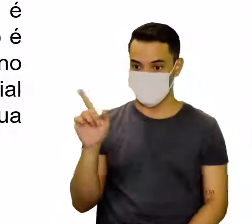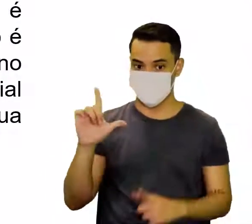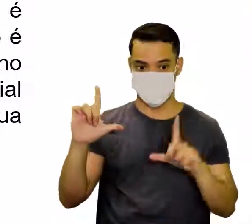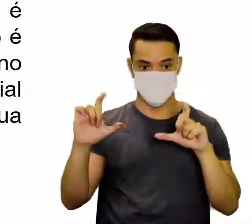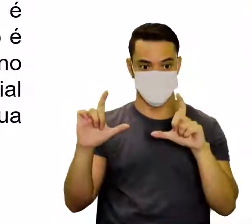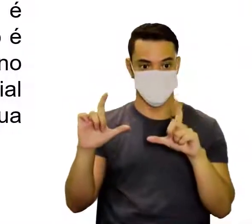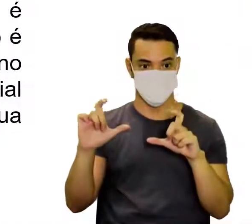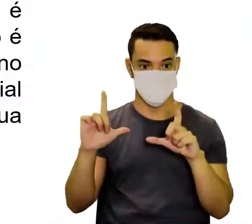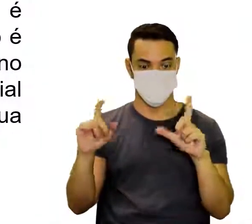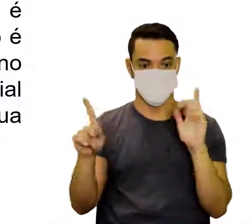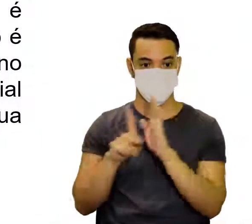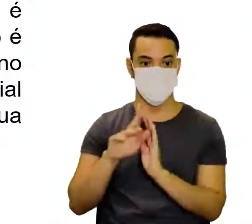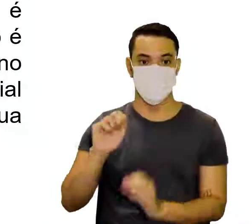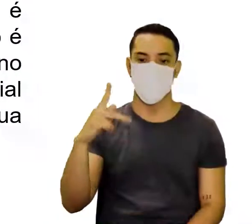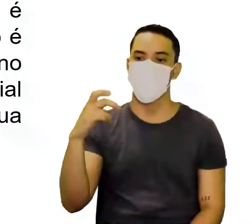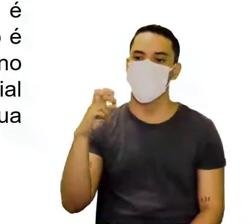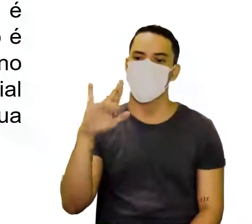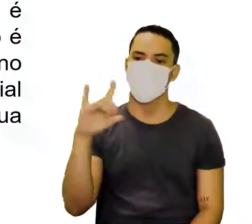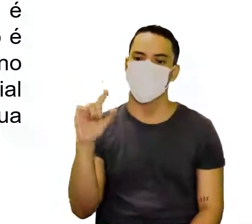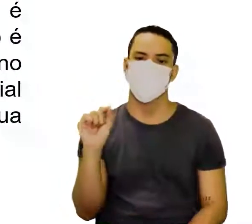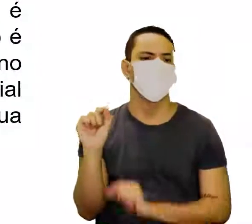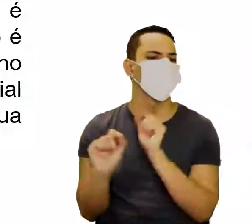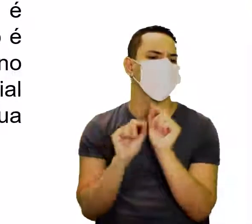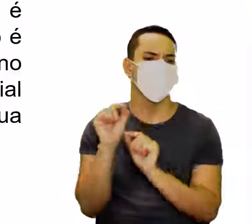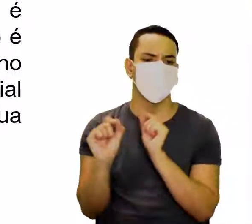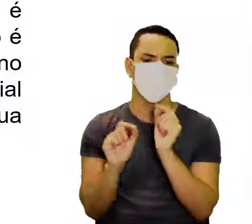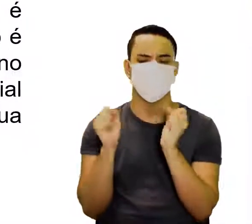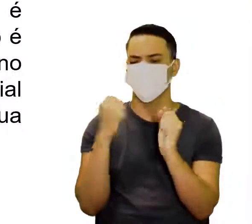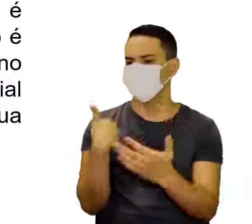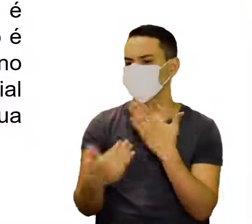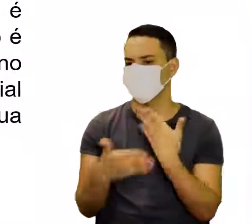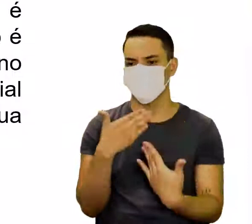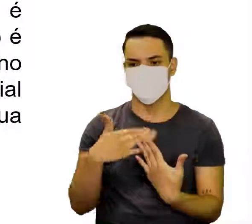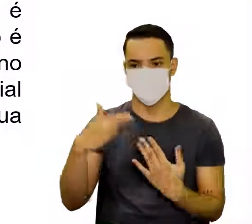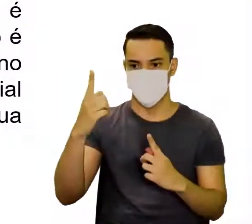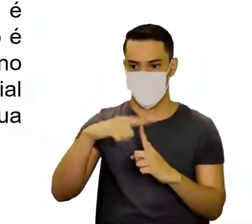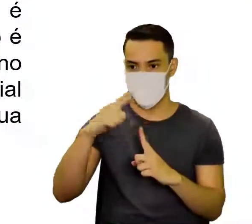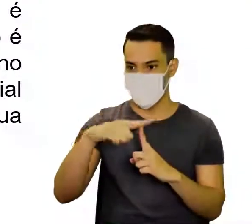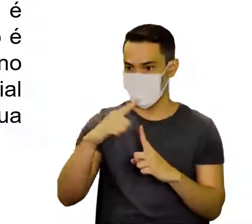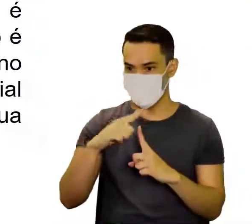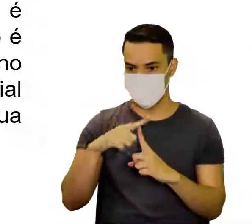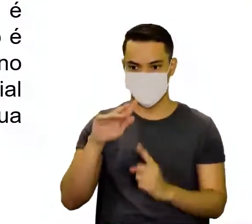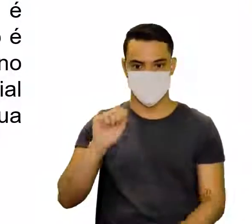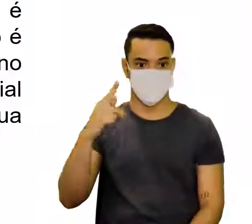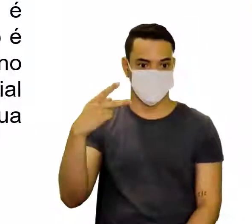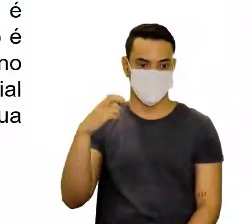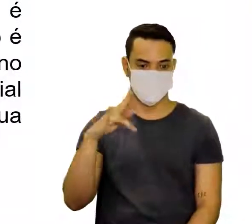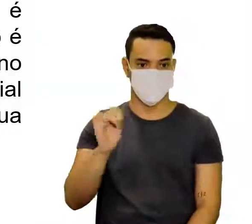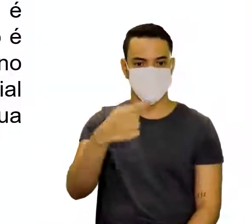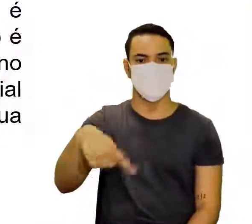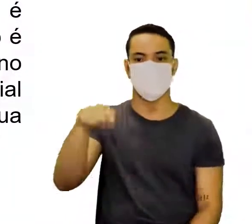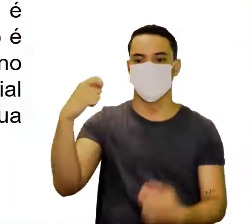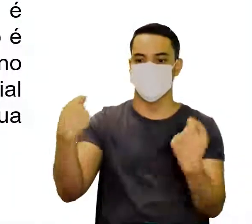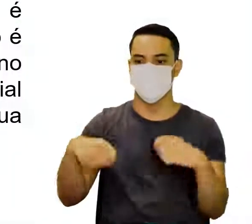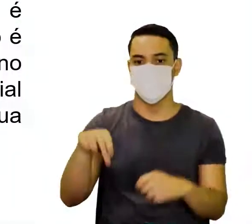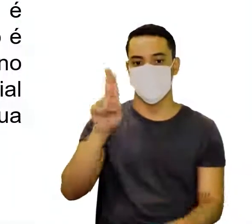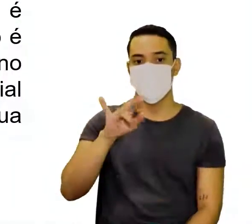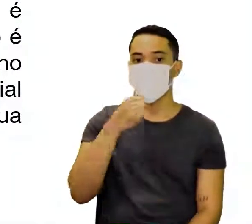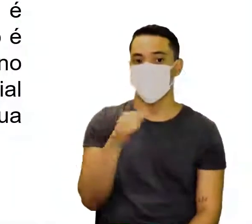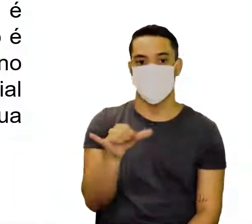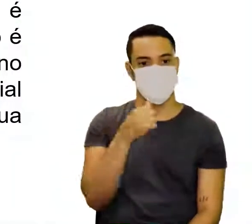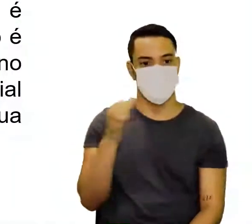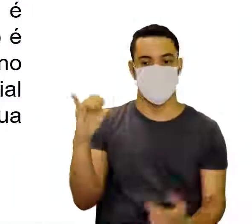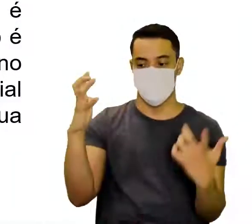aqui um aparelho. Que aparelho, professora? Pessoal, pode ser qualquer tipo de aparelho que precise de corrente para